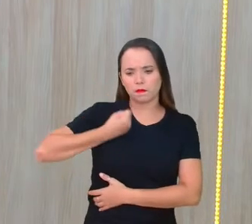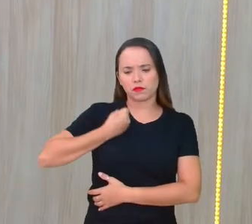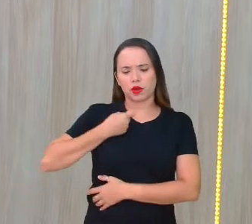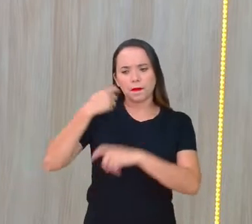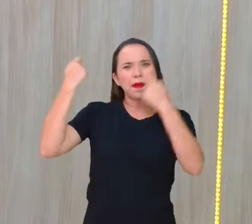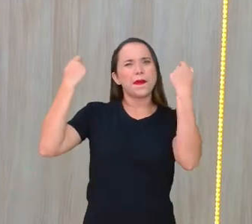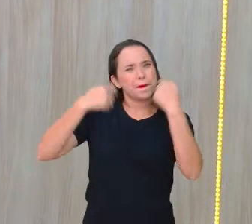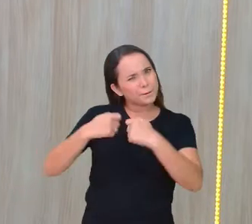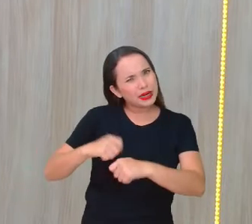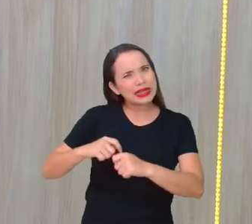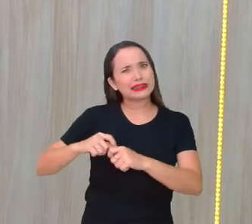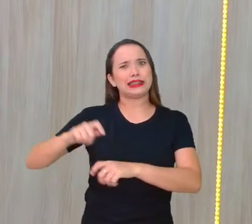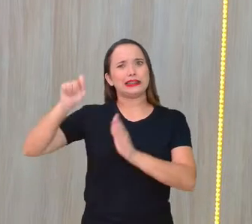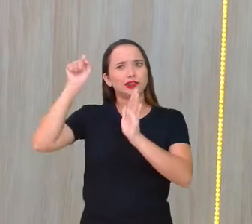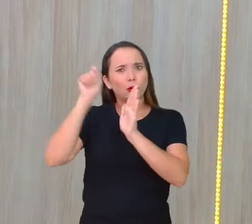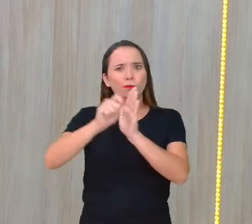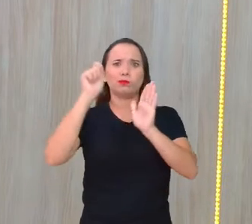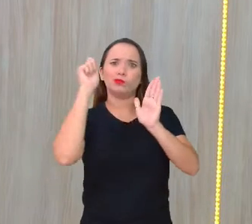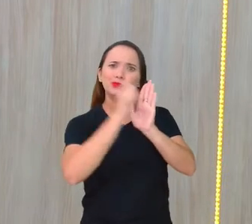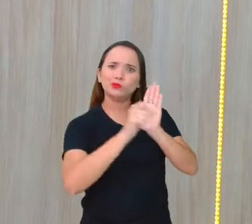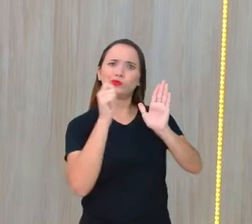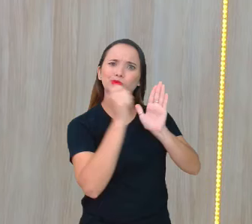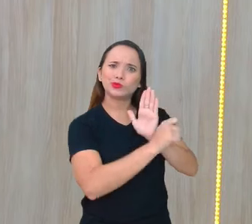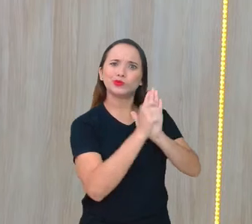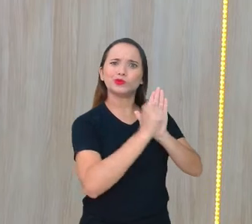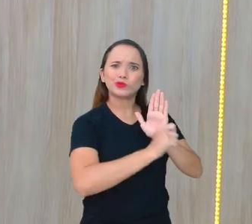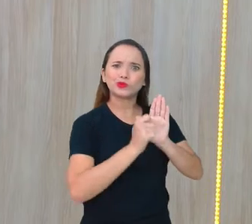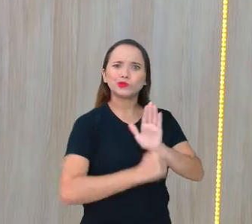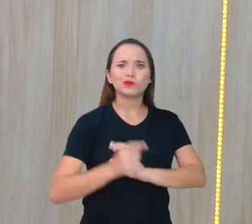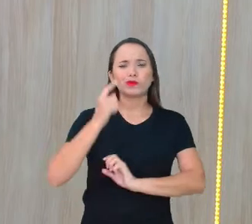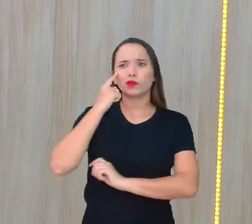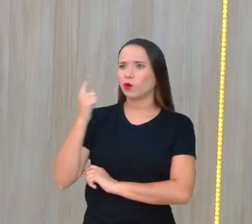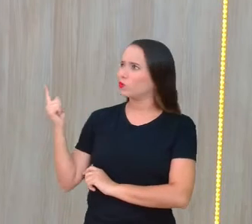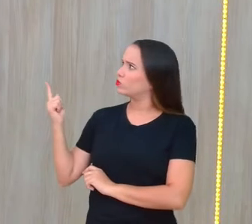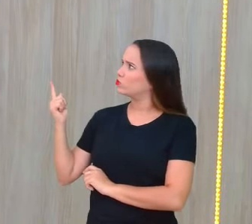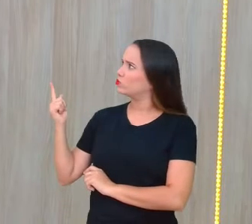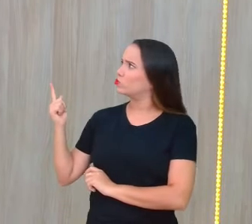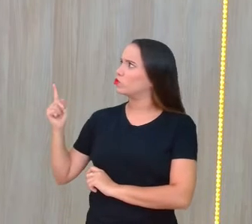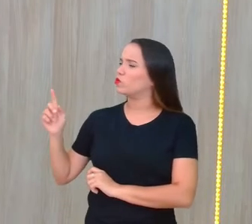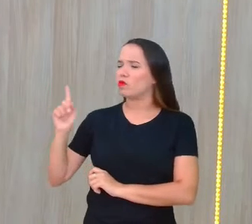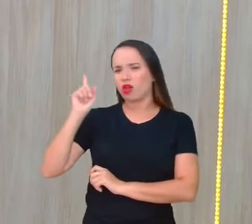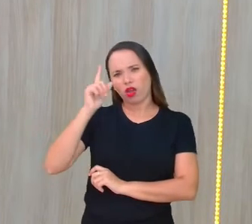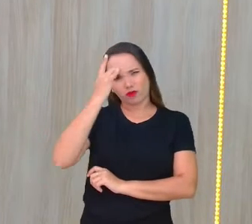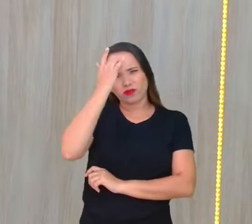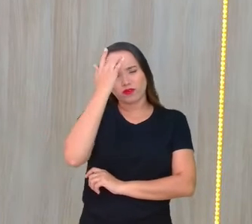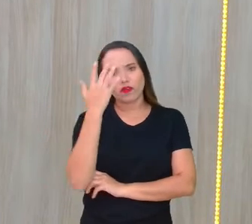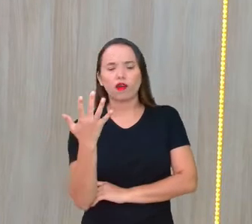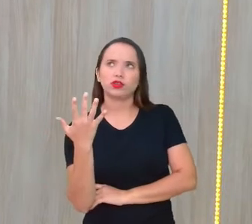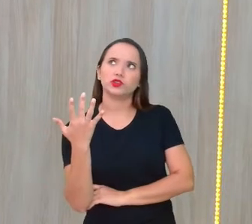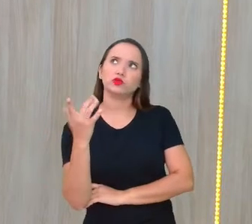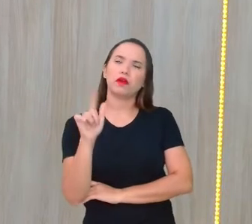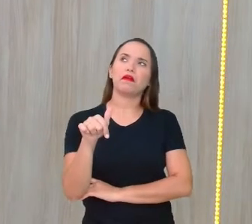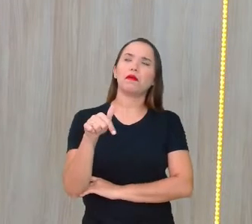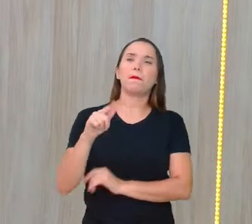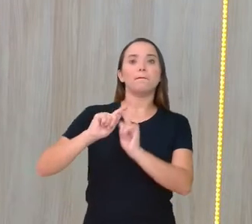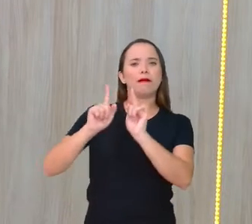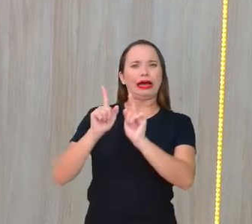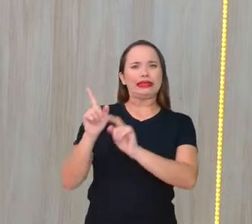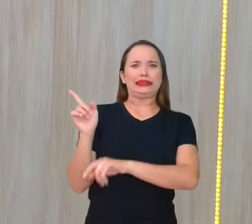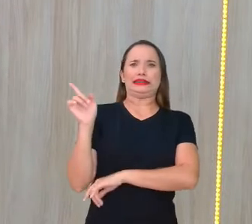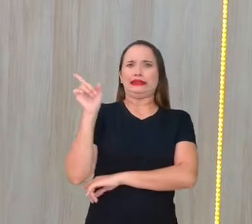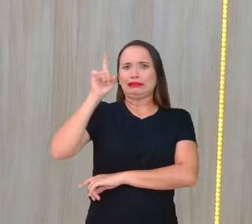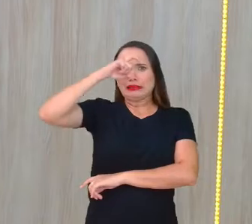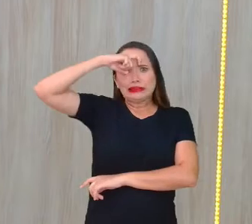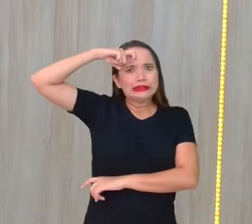fazer toda essa multiplicação de fato aí? Você observa que é algo fácil, mas é trabalhoso,